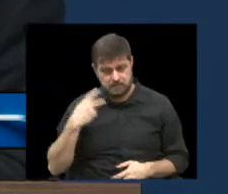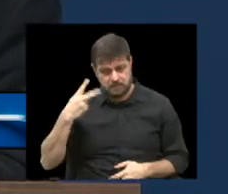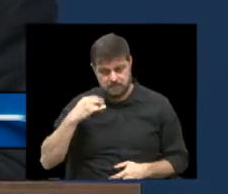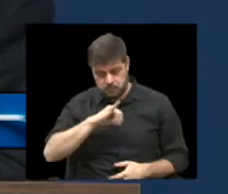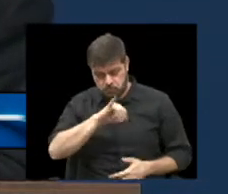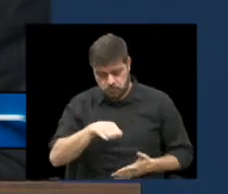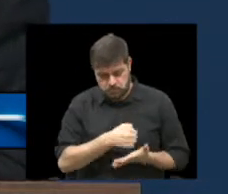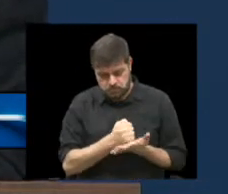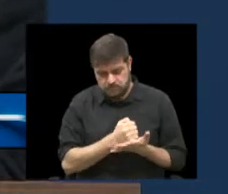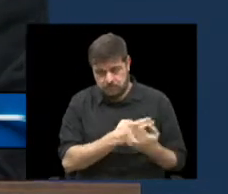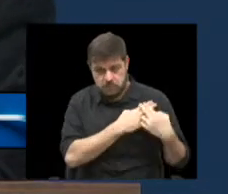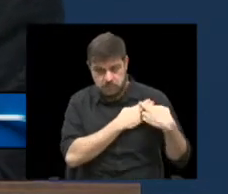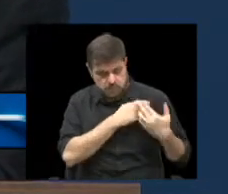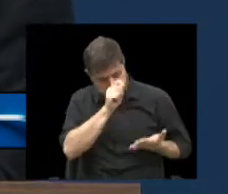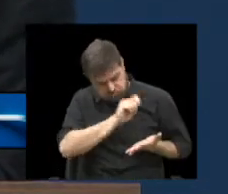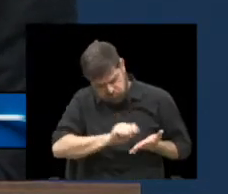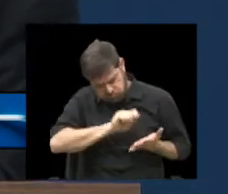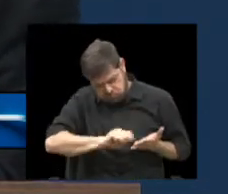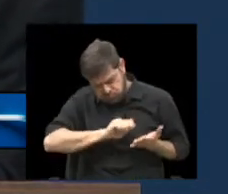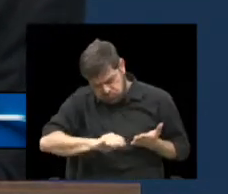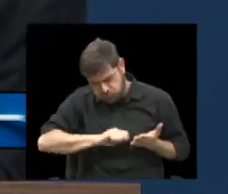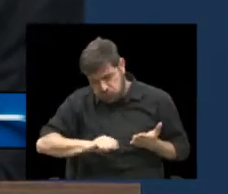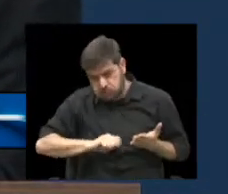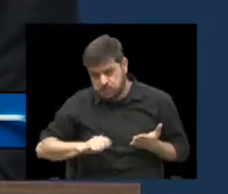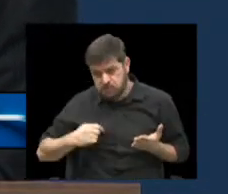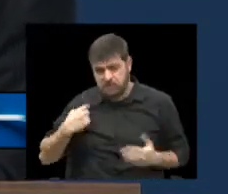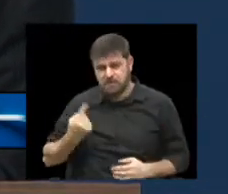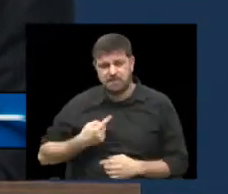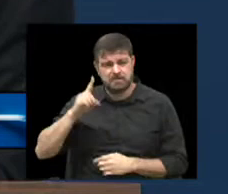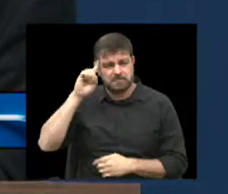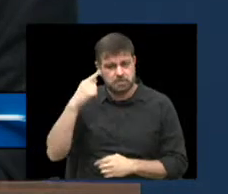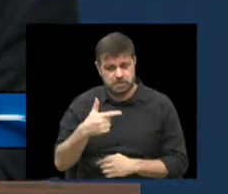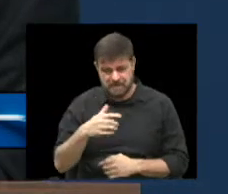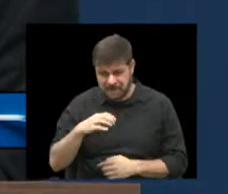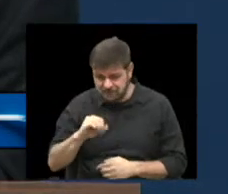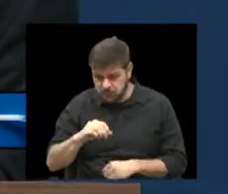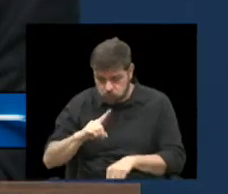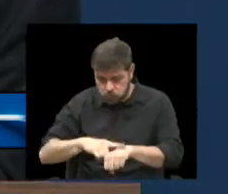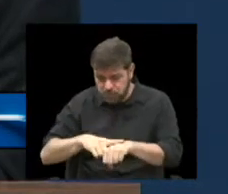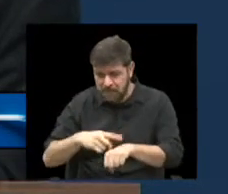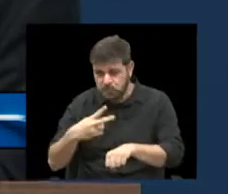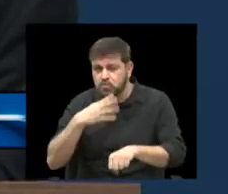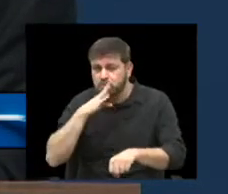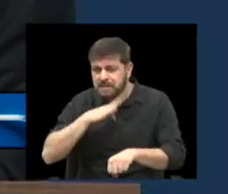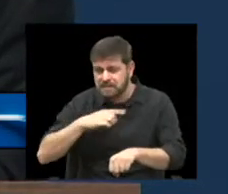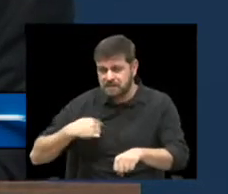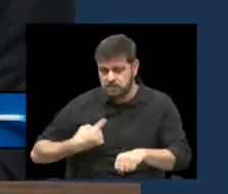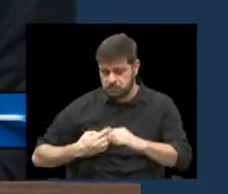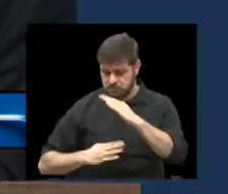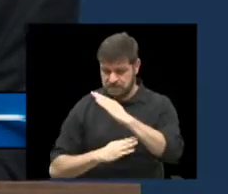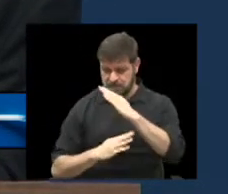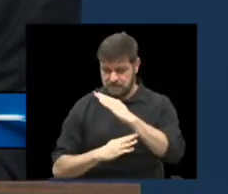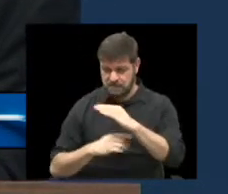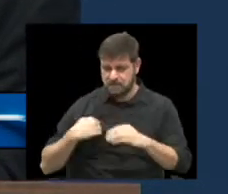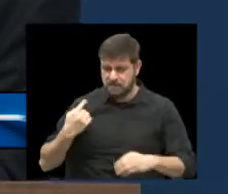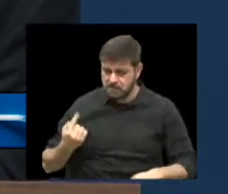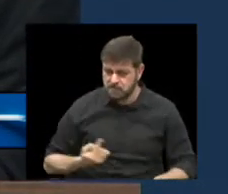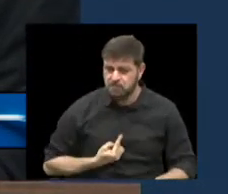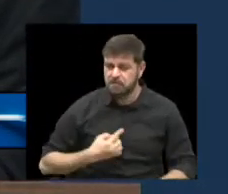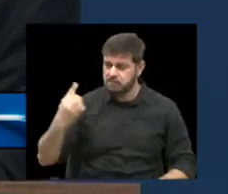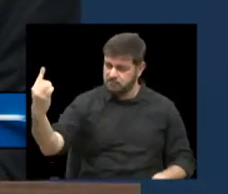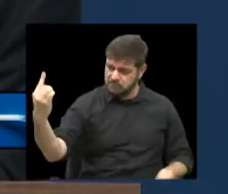Farmácia é o relator da nossa comissão, e vamos, no próximo dia 20, às 14 horas, nessa casa, recepcionar